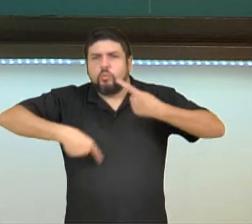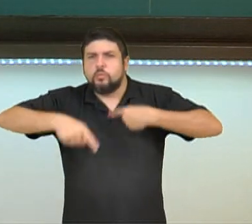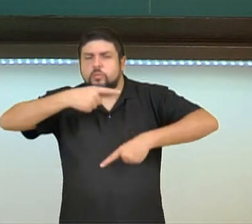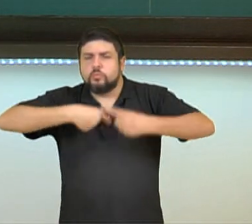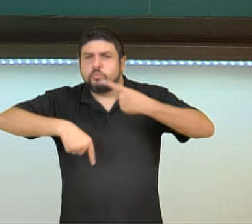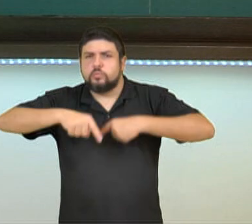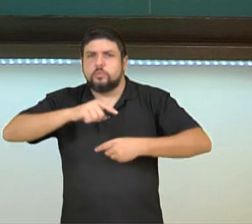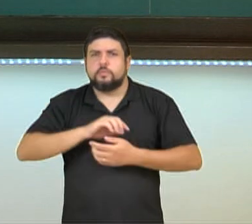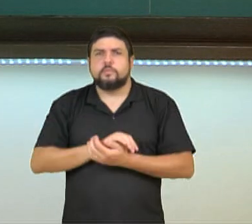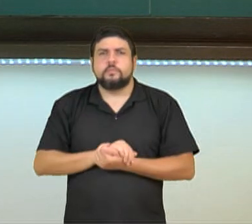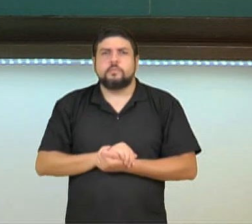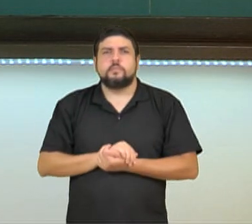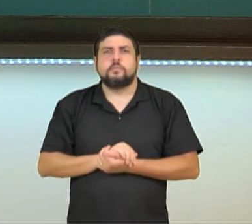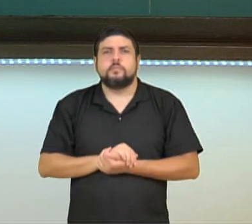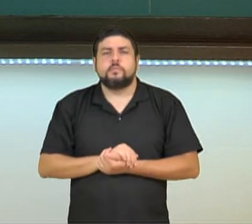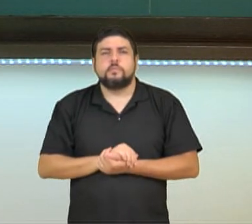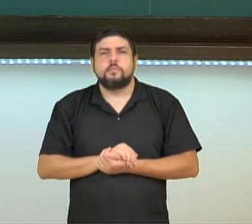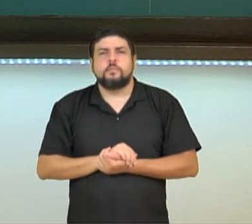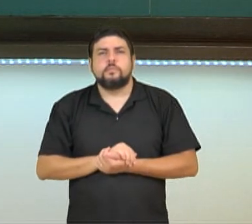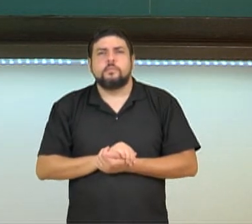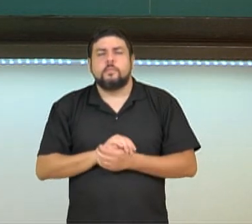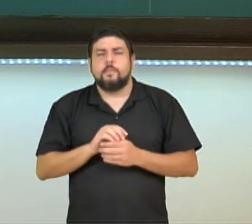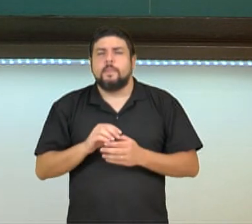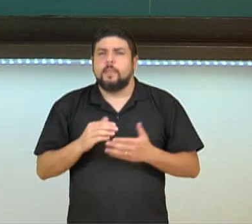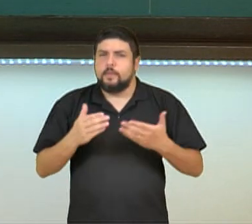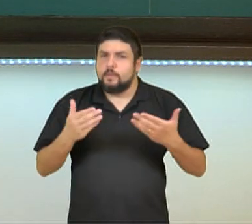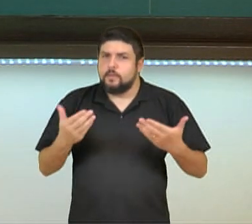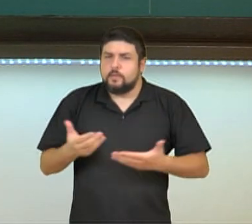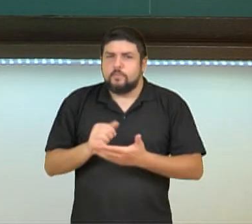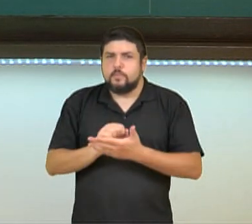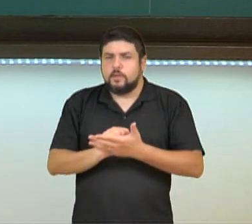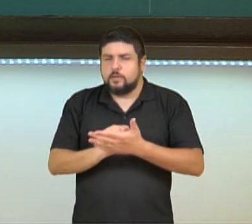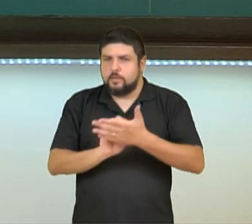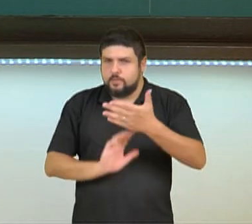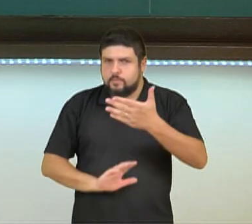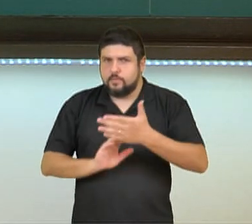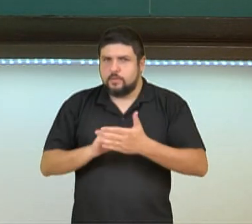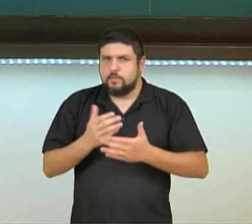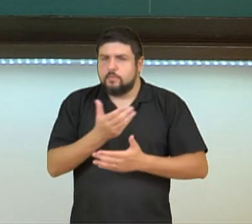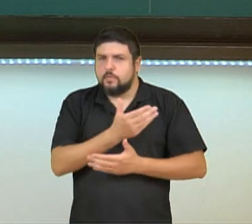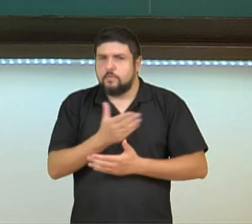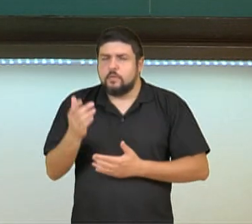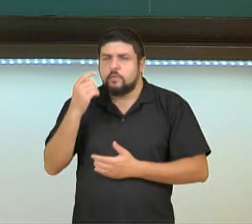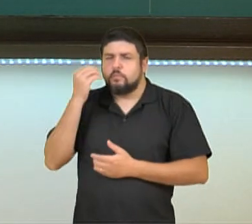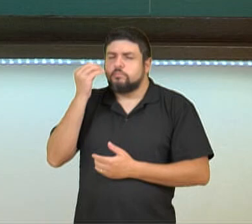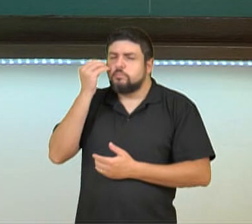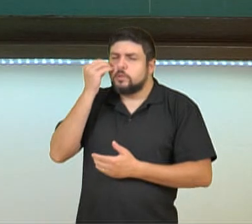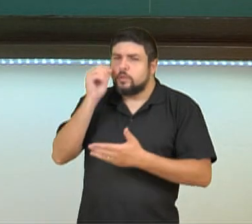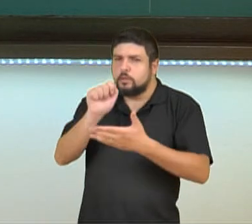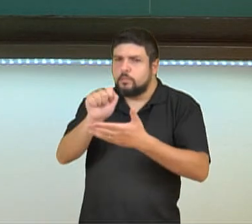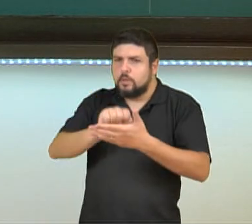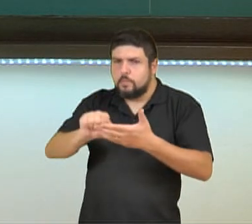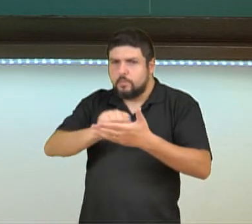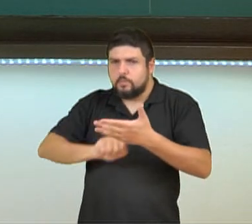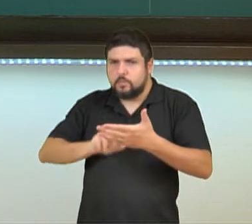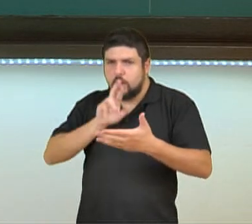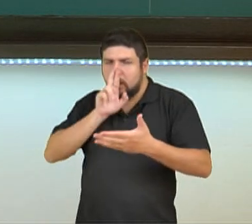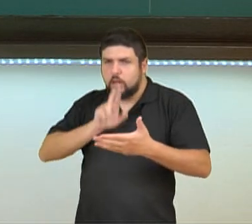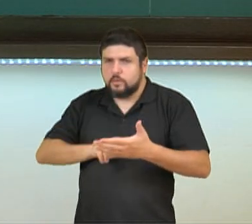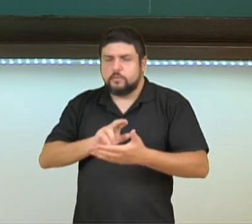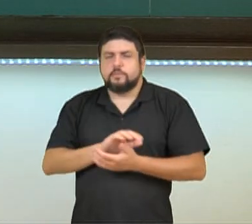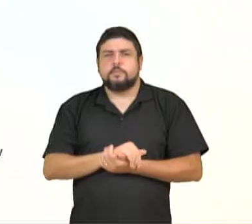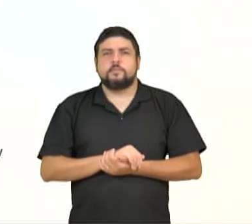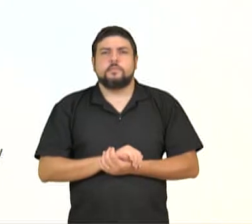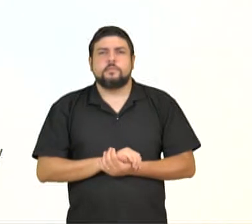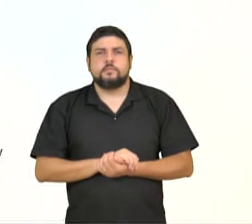E, com base nisso que eu acabei de falar, eu trouxe aqui uma questão para você tentar responder aí no seu material.